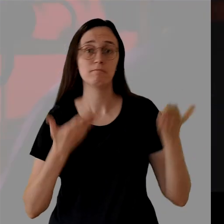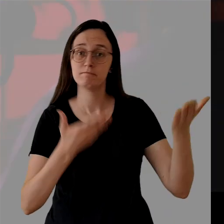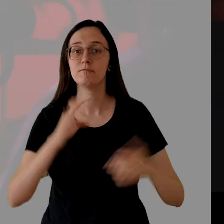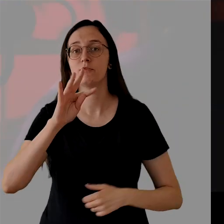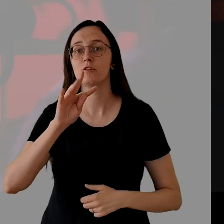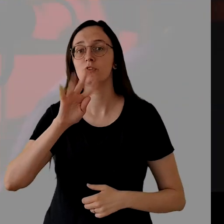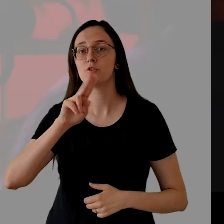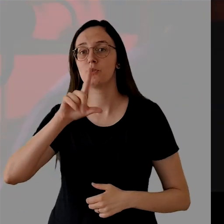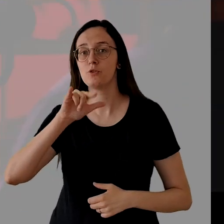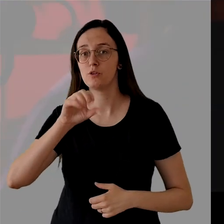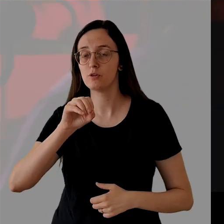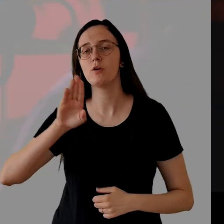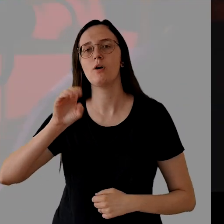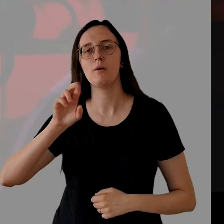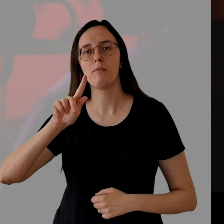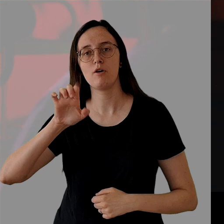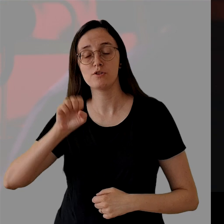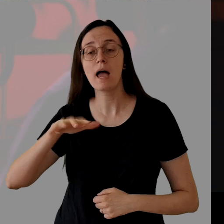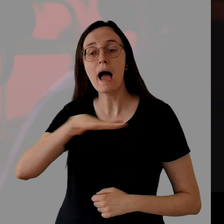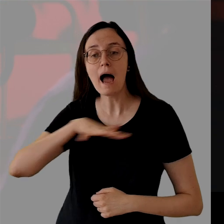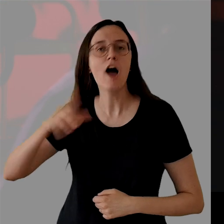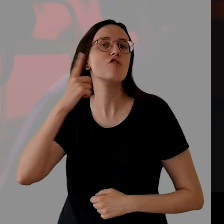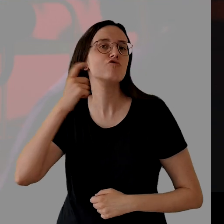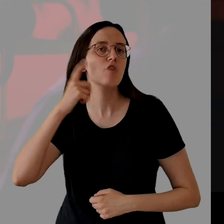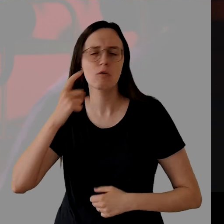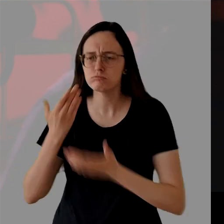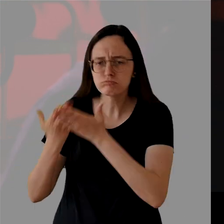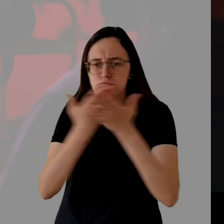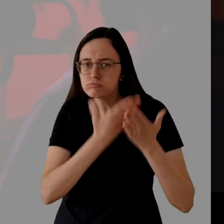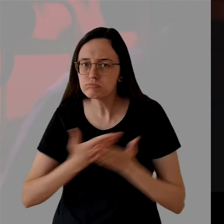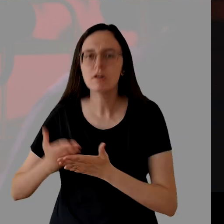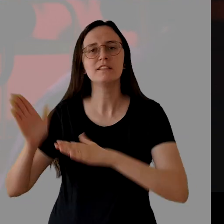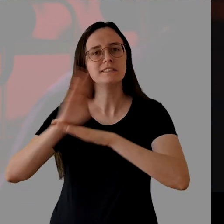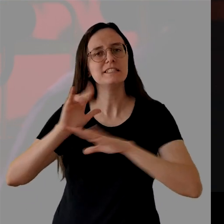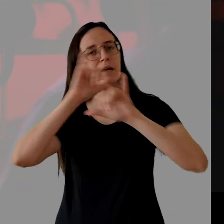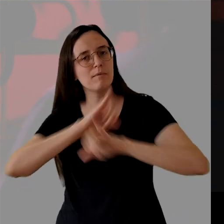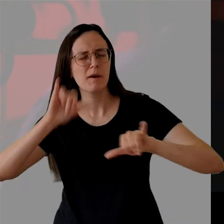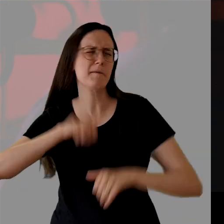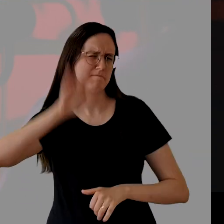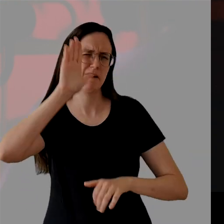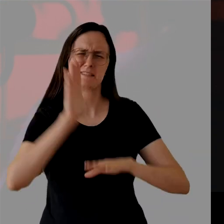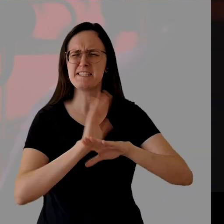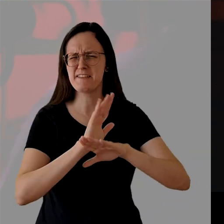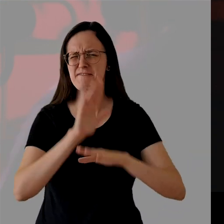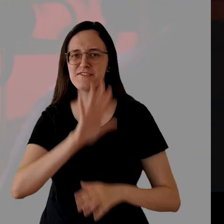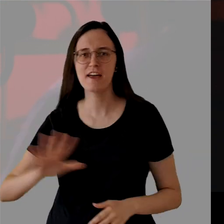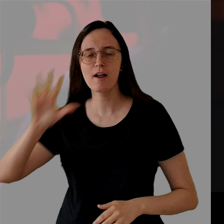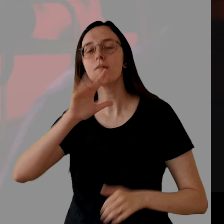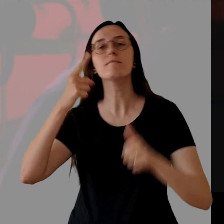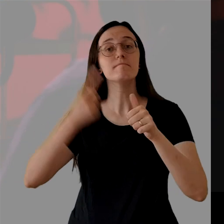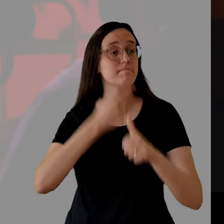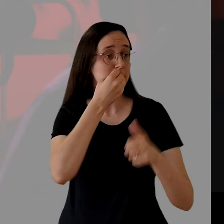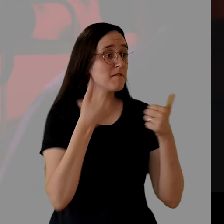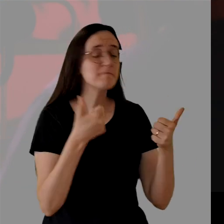de som dentro de cinema, publicidade, mais cinema, né, em geral. E, primeiramente, tudo